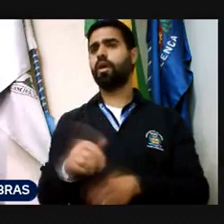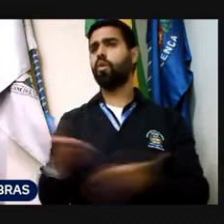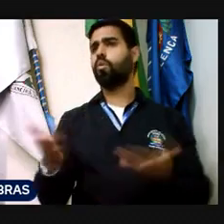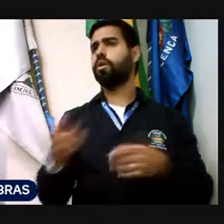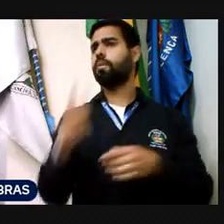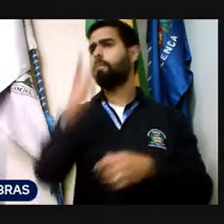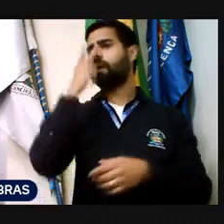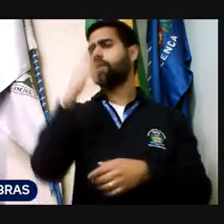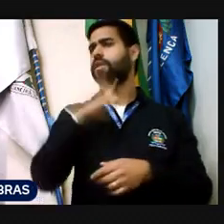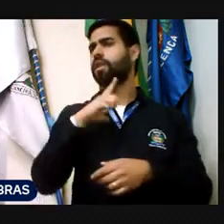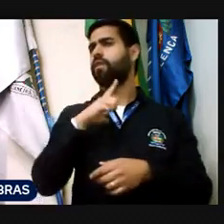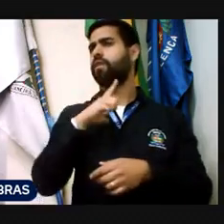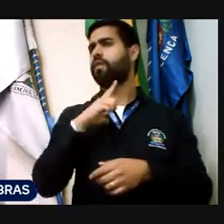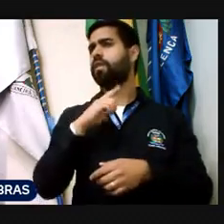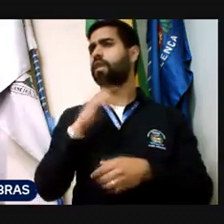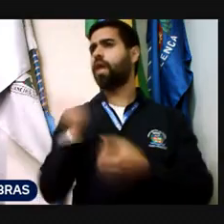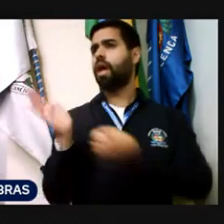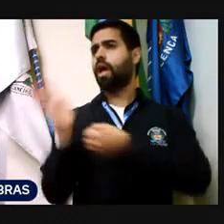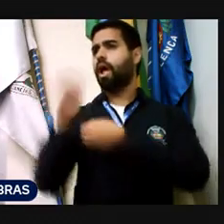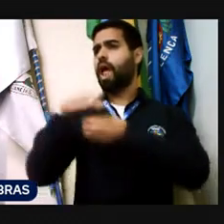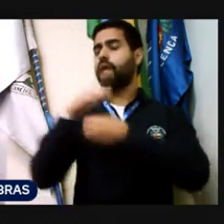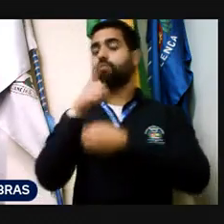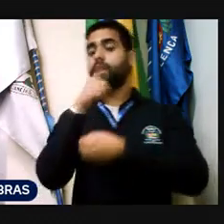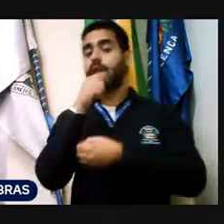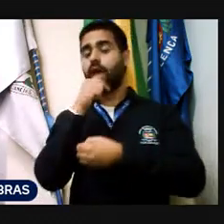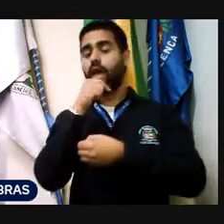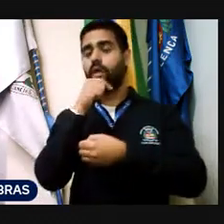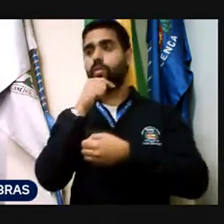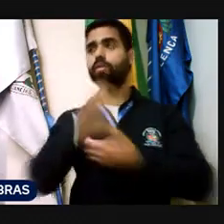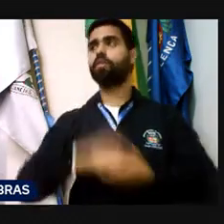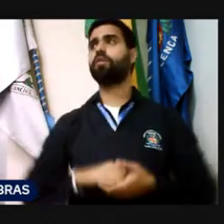lá do reservatório da água para eles.